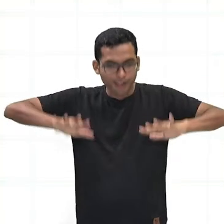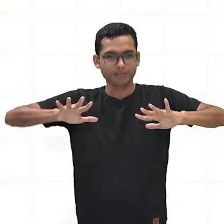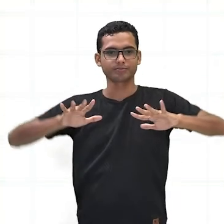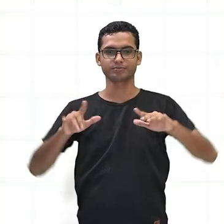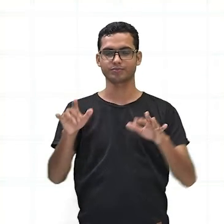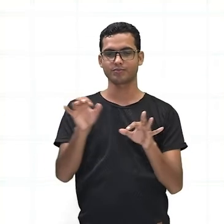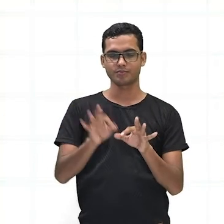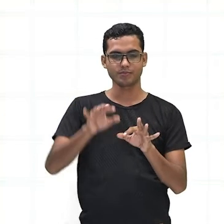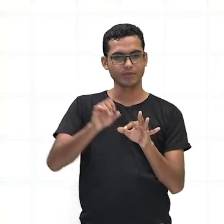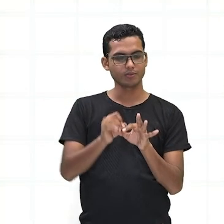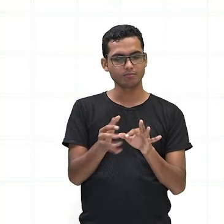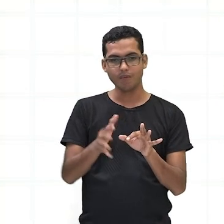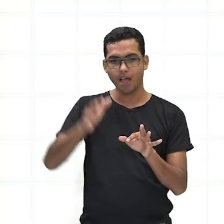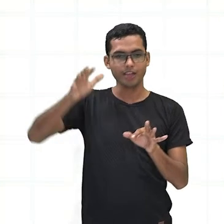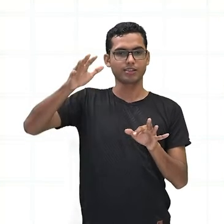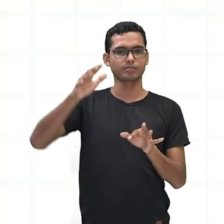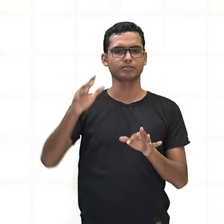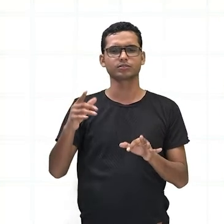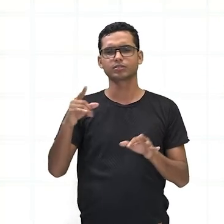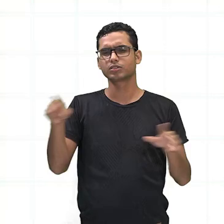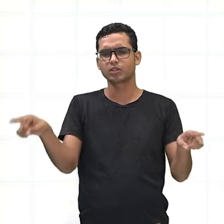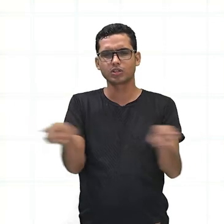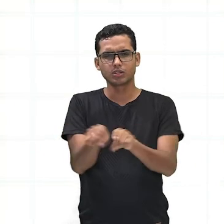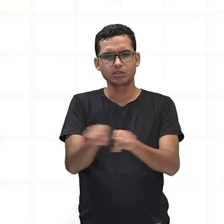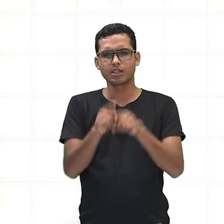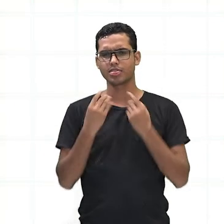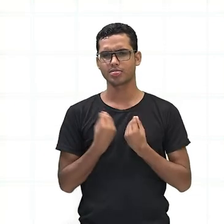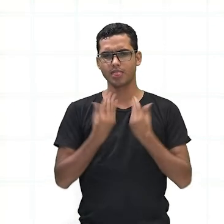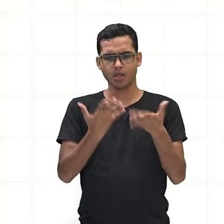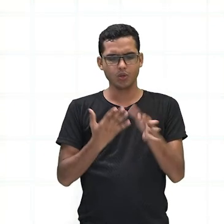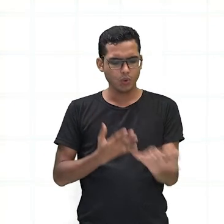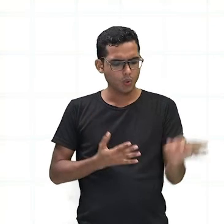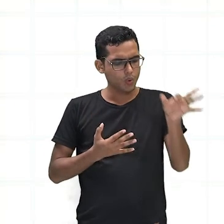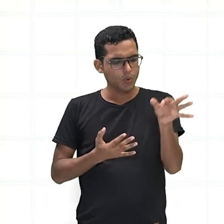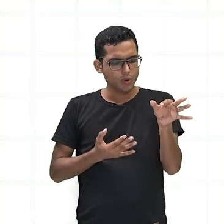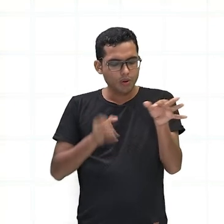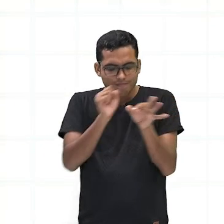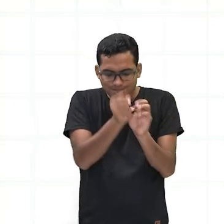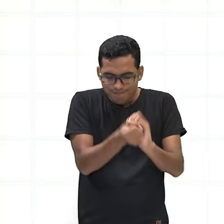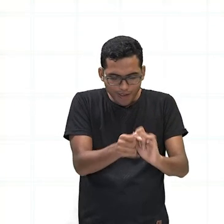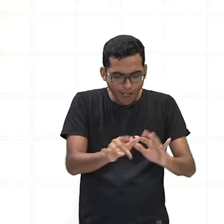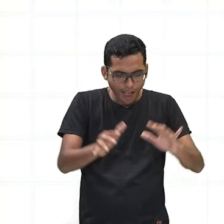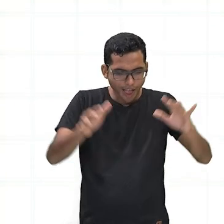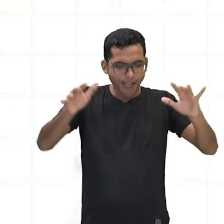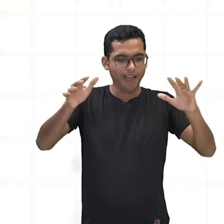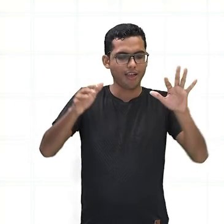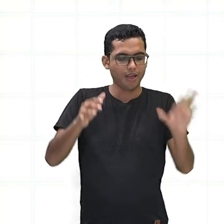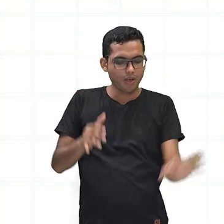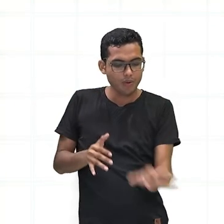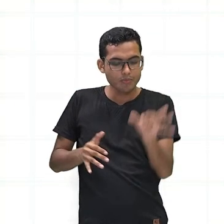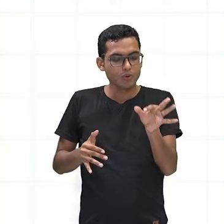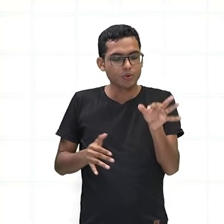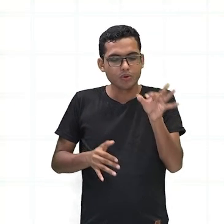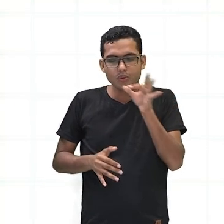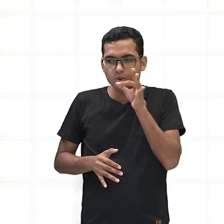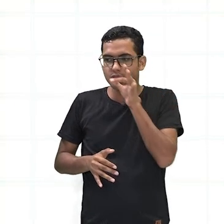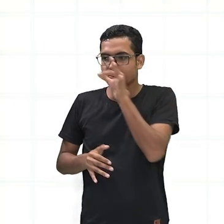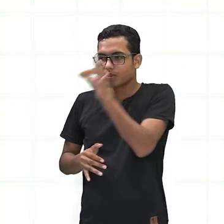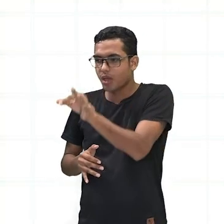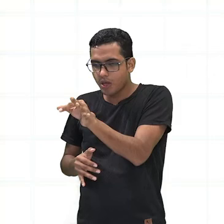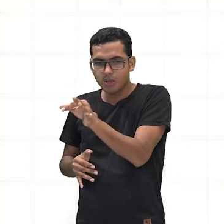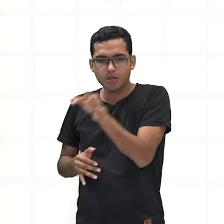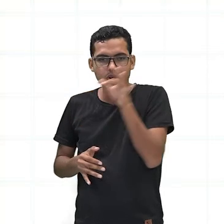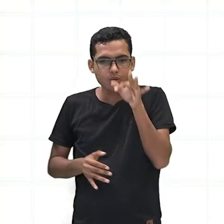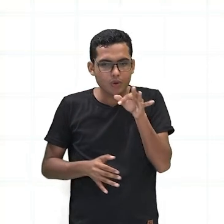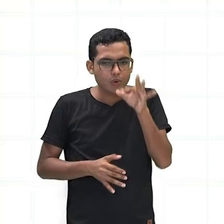deu to a girl. Ele deu o quê? A poção mágica. Então, é quem, gente? É o it, não é isso?